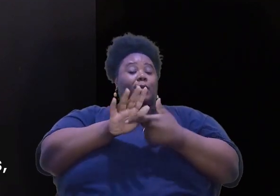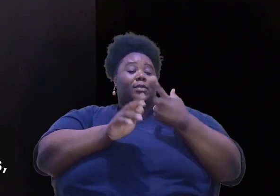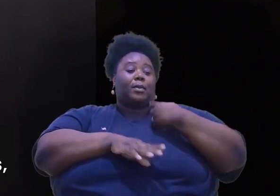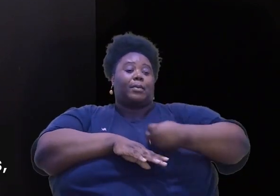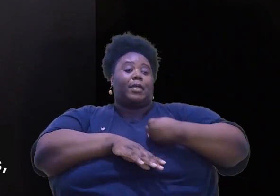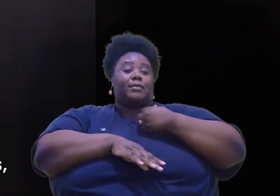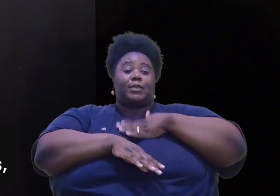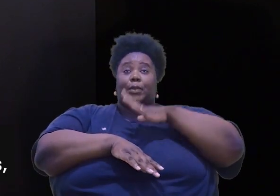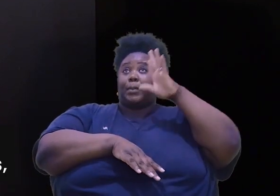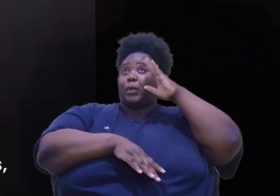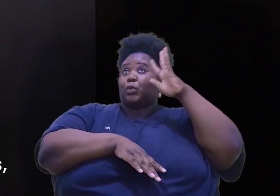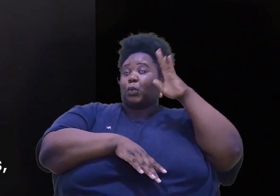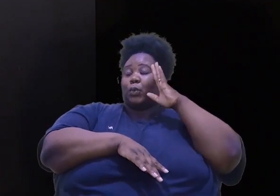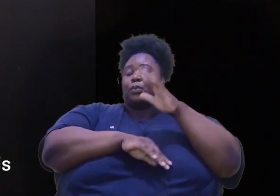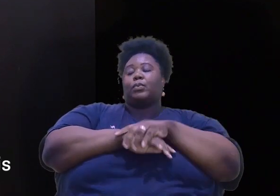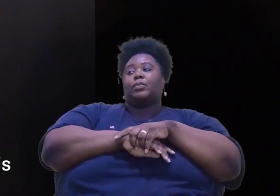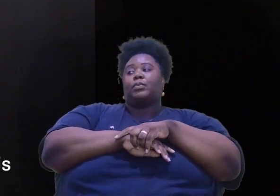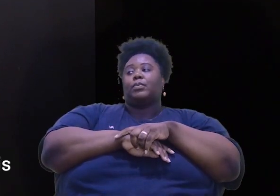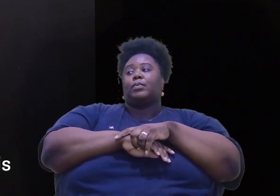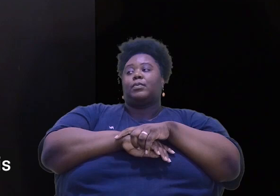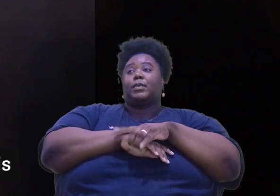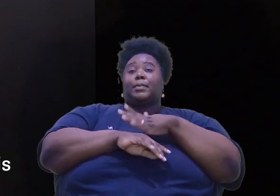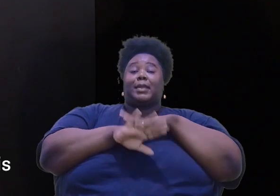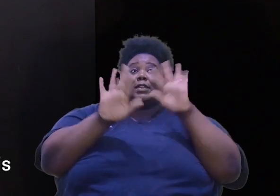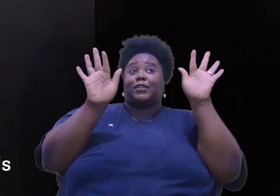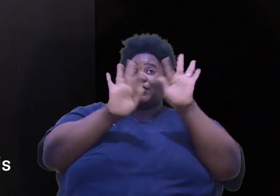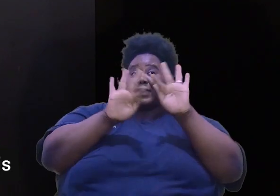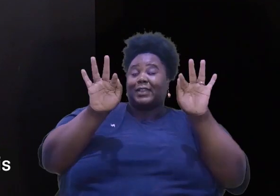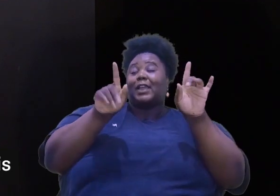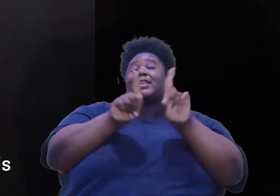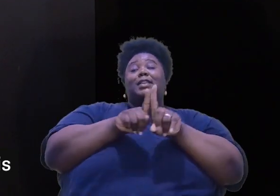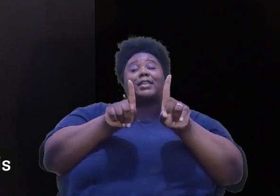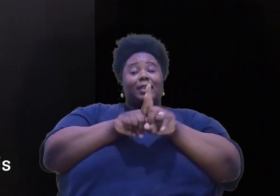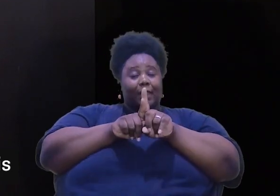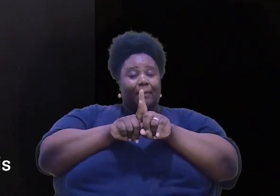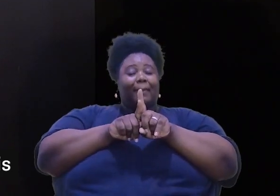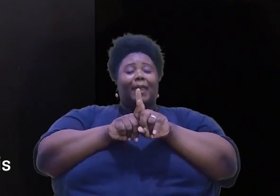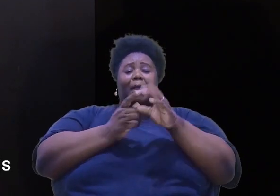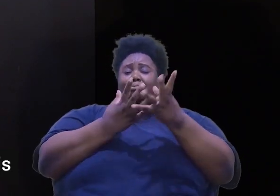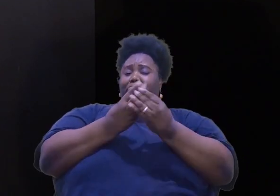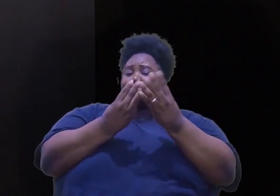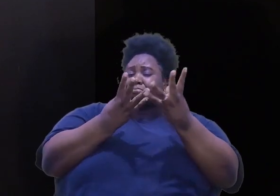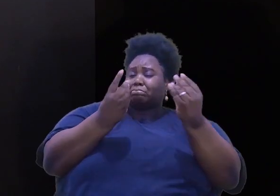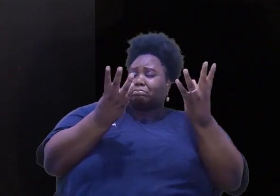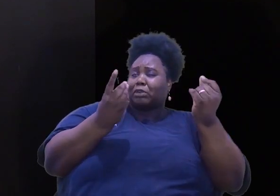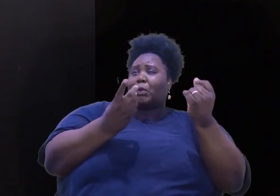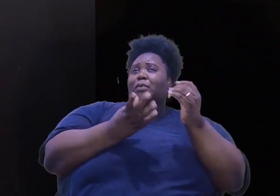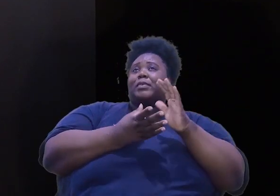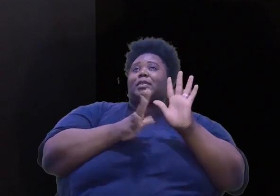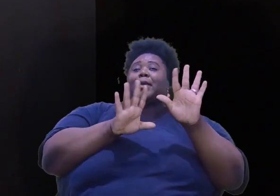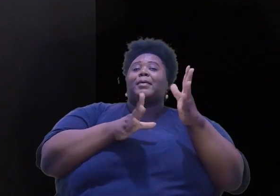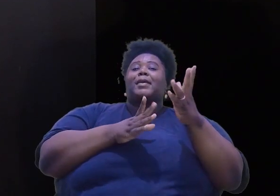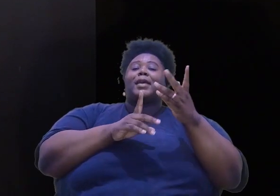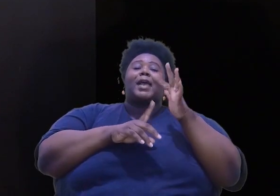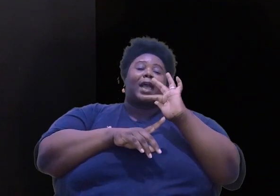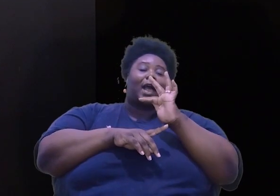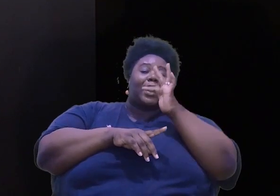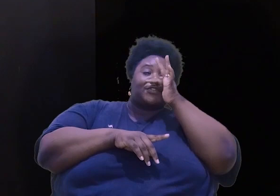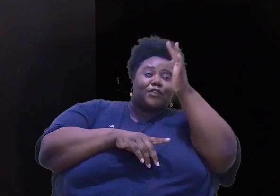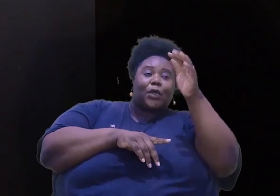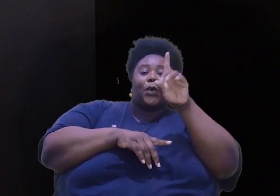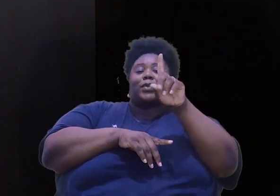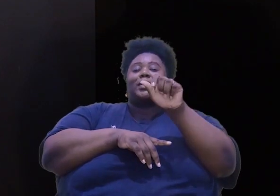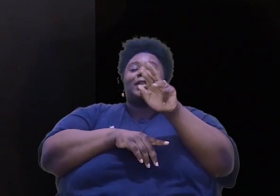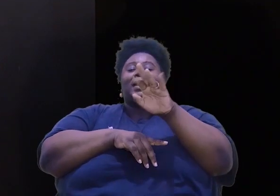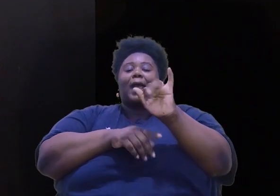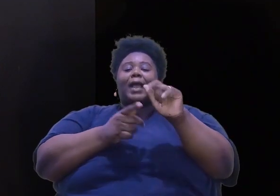os meus sonhos. As felicidades também eram incontáveis, as margaridas, as dálias